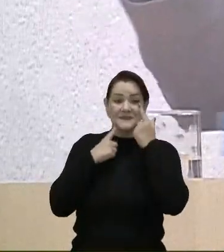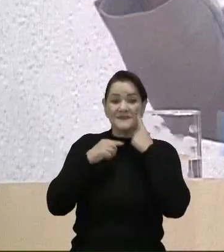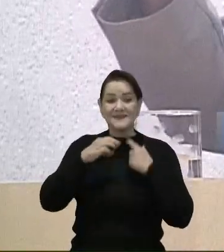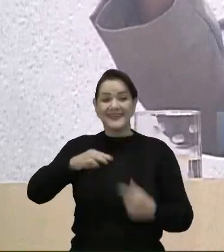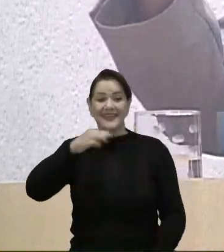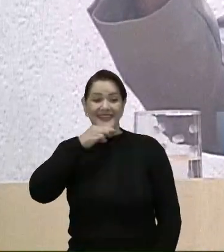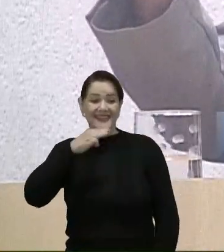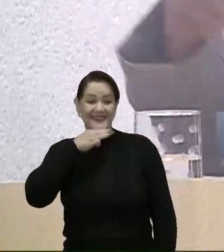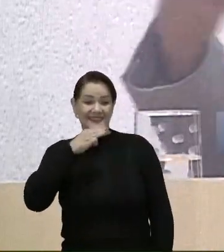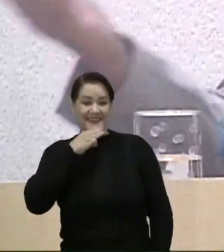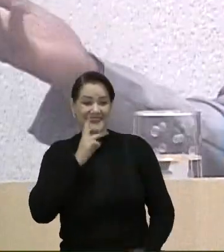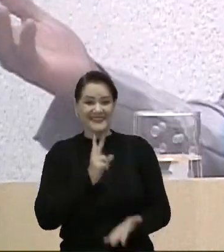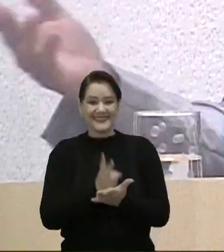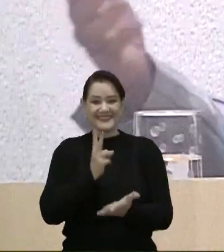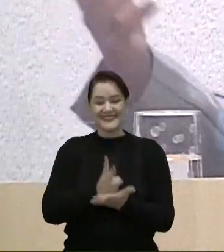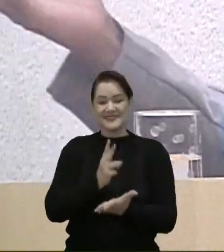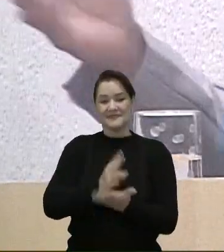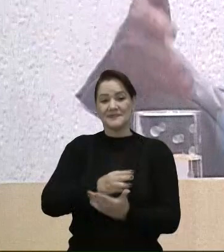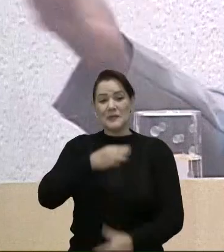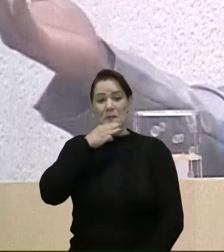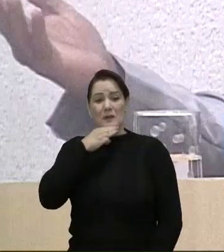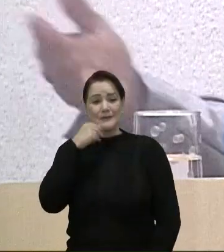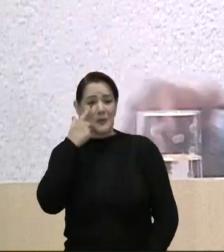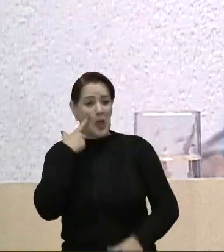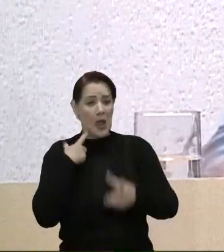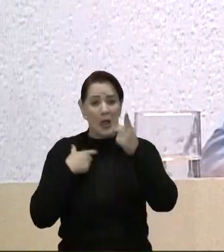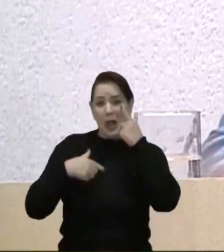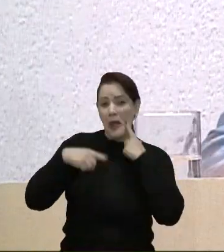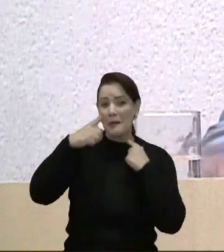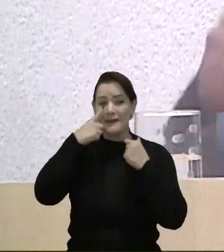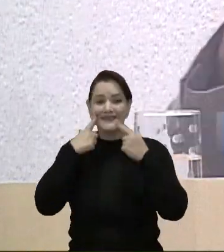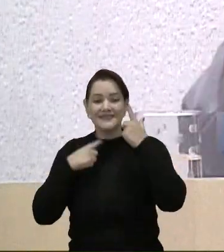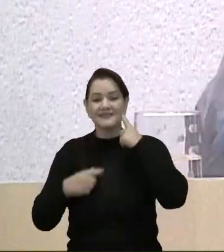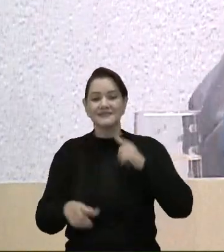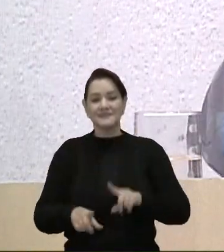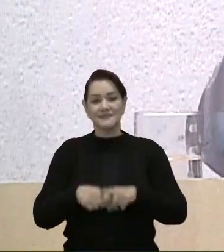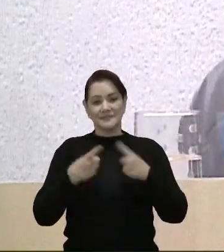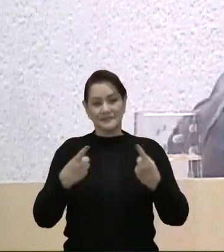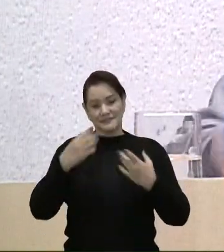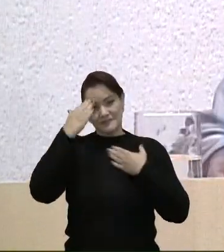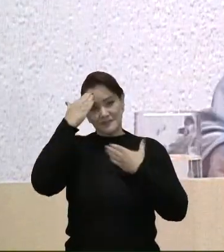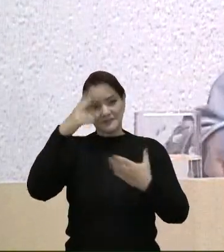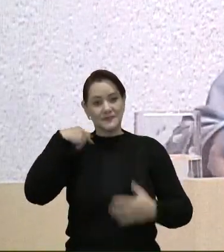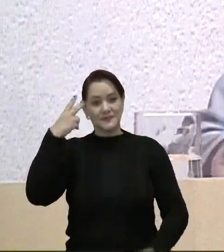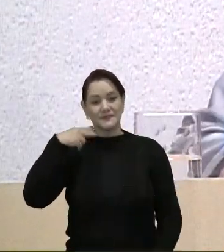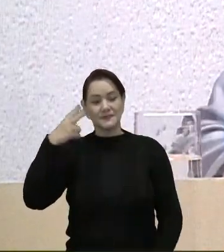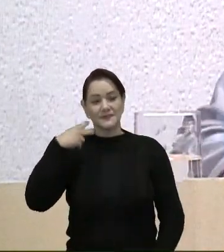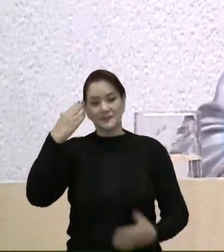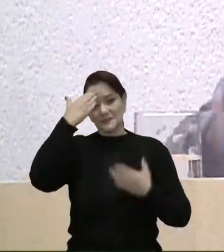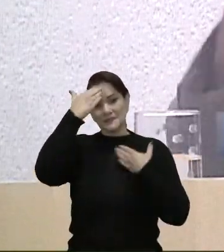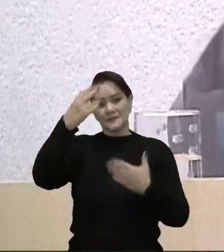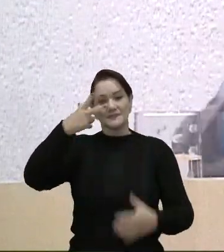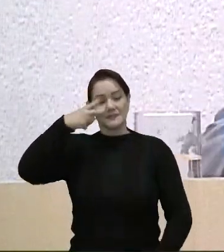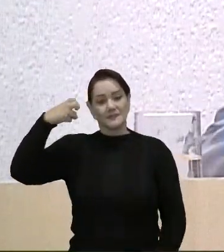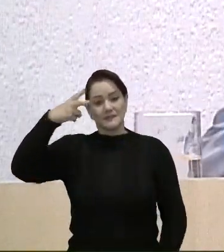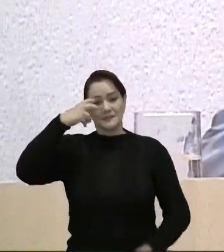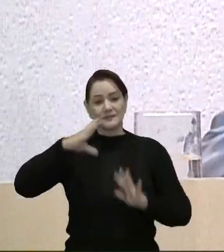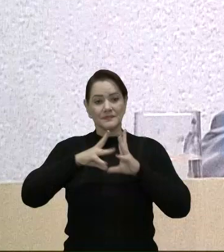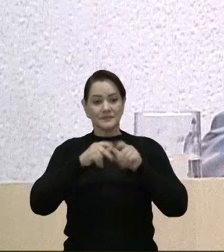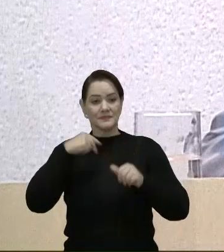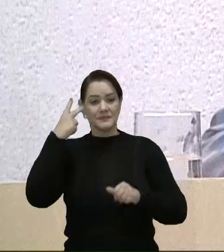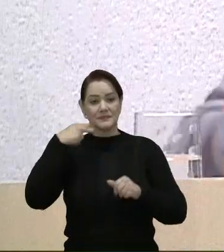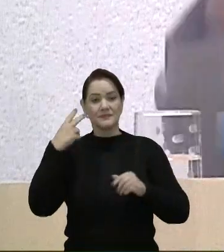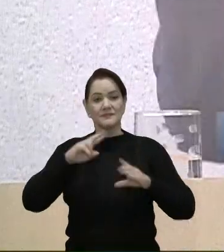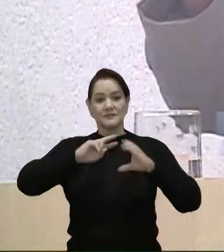Quem é de março aí sabe. Março é lágrimas de lágrimas, né? Mas, vereador, obrigado. Obrigado, Elisa. Obrigado a todos os vereadores